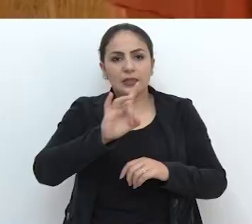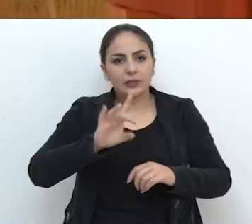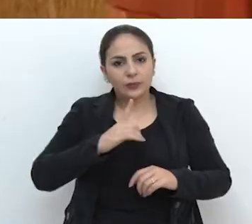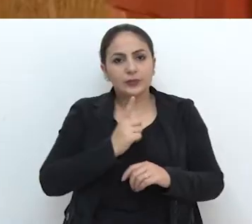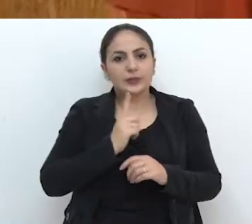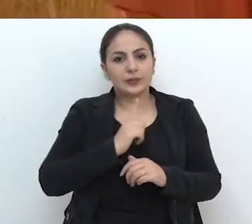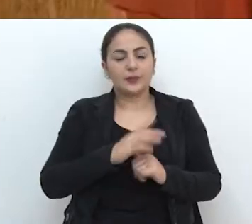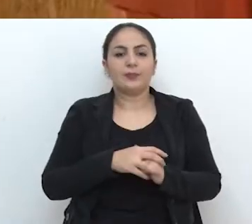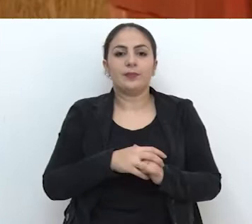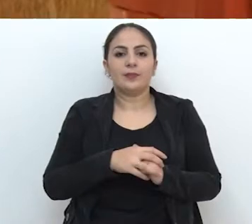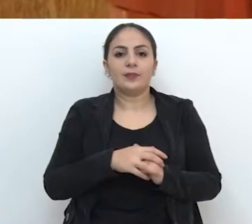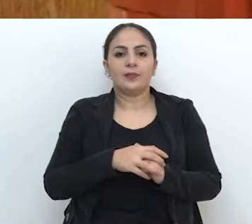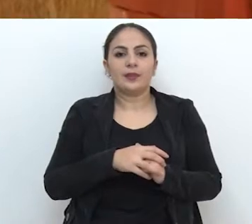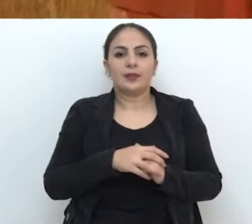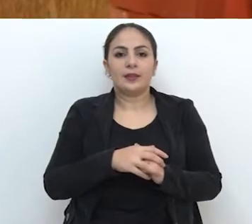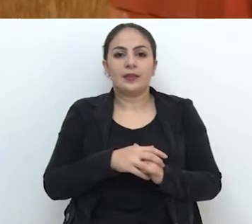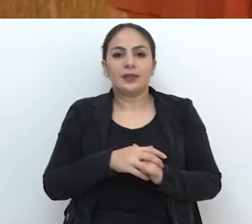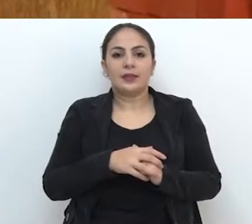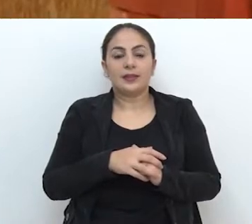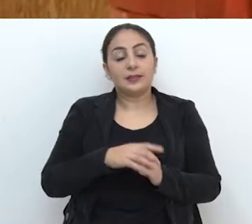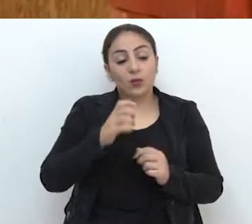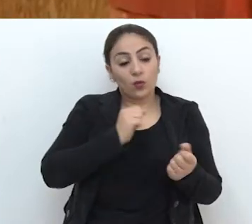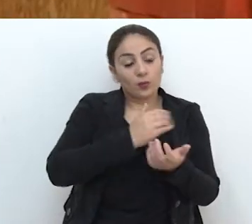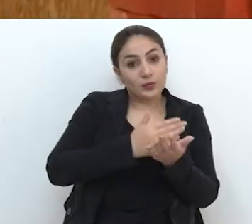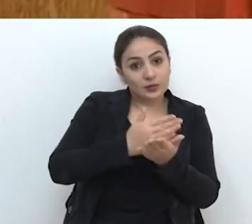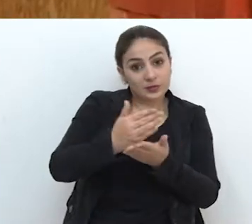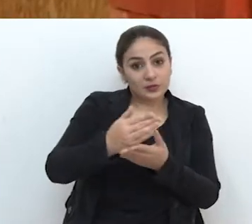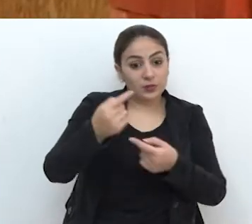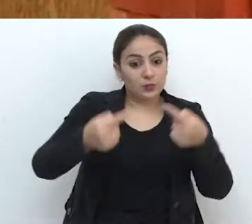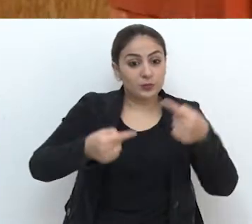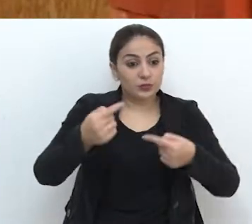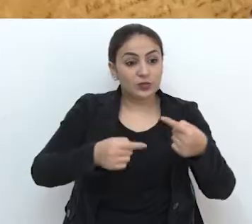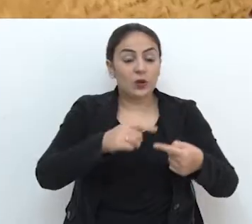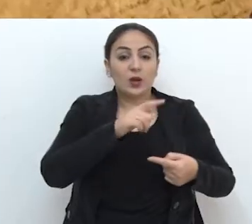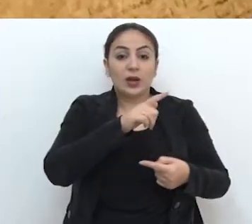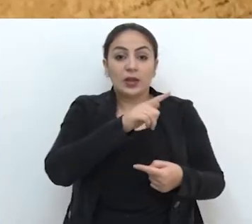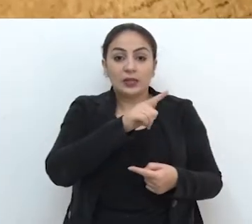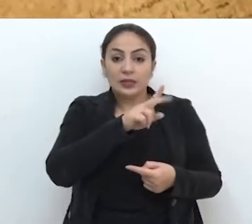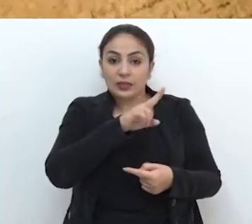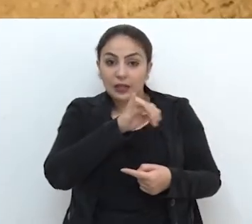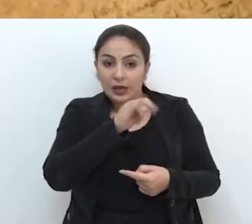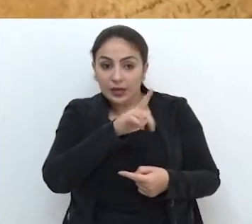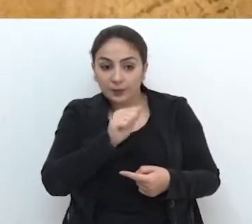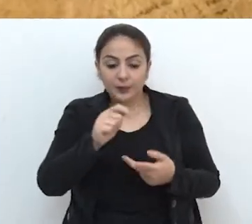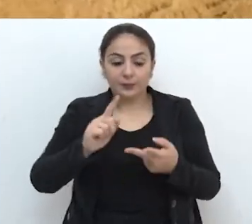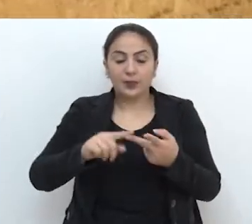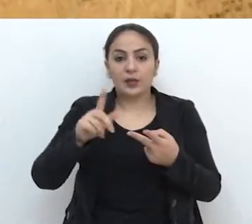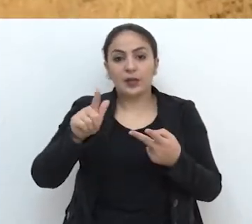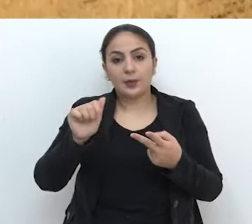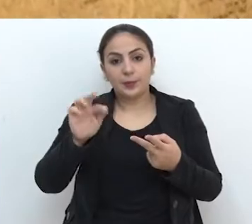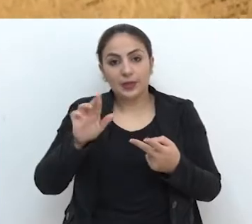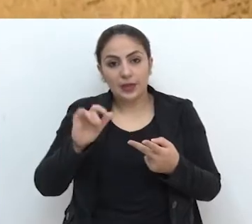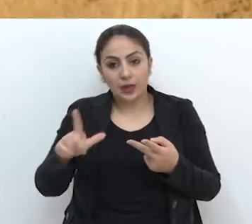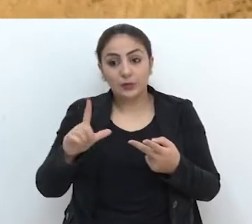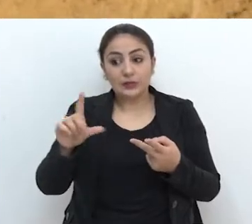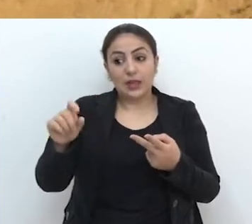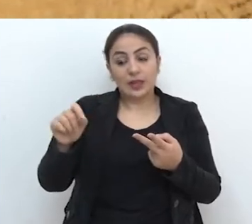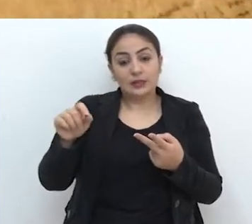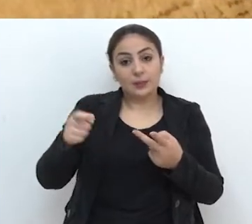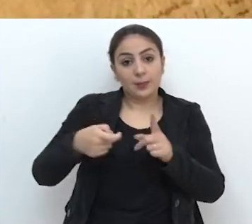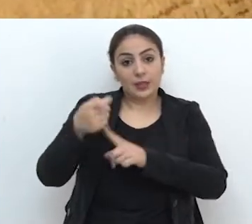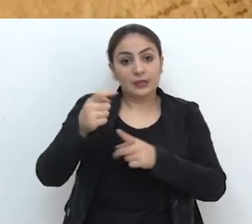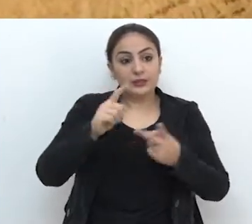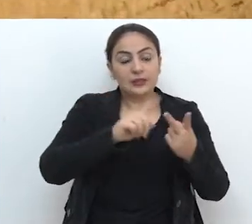um tem. Né? Por exemplo, tem o Gabriel que começou a competir agora, tem o Guilherme, tem um ano e pouco, o Gabriel tem 10 meses, tá? Como é que